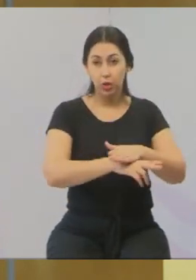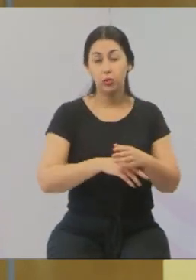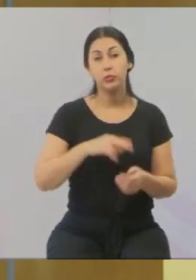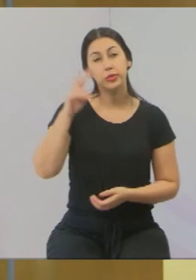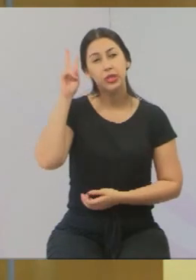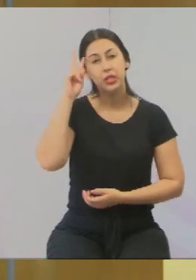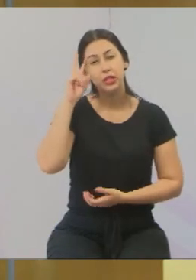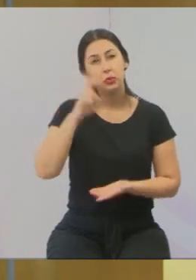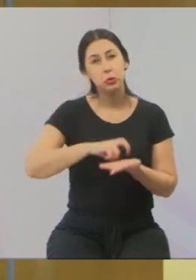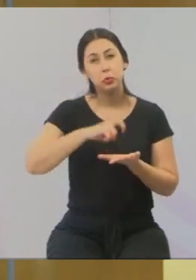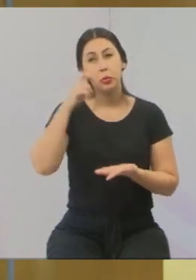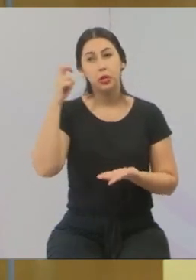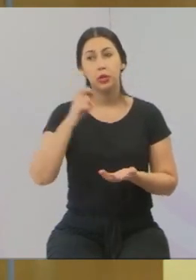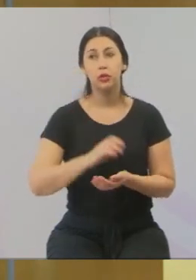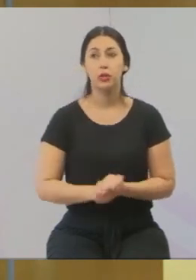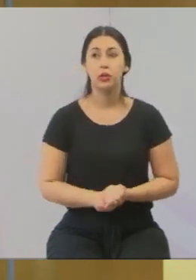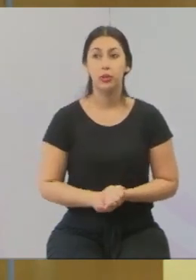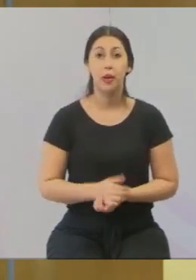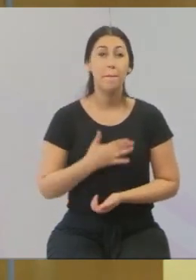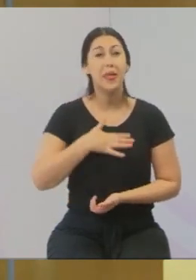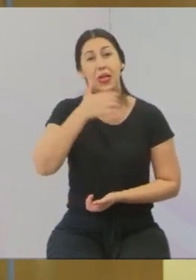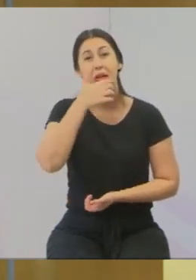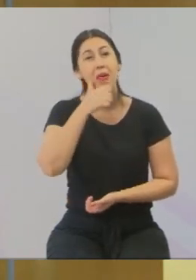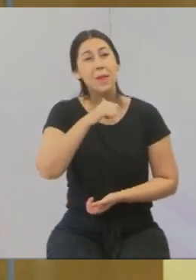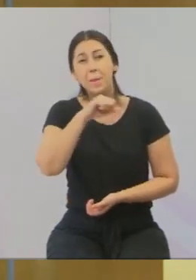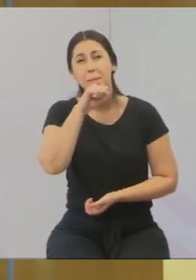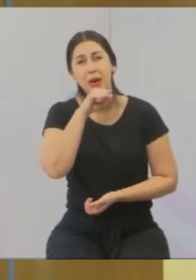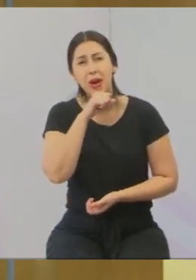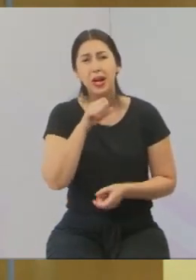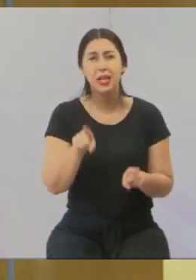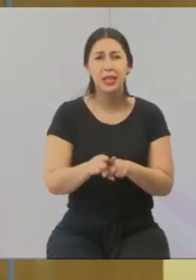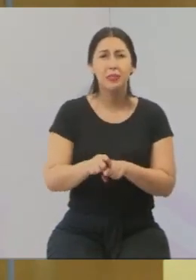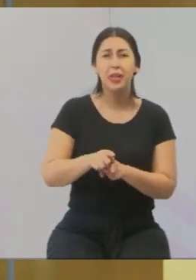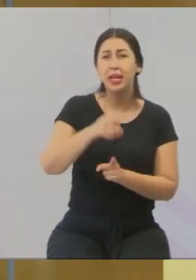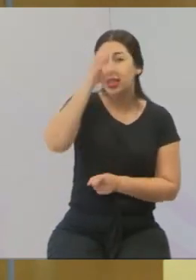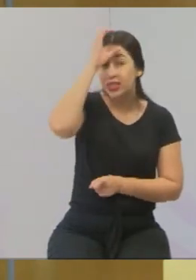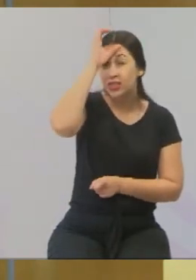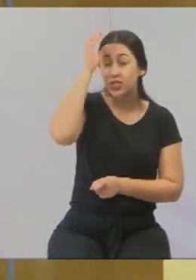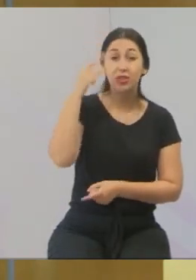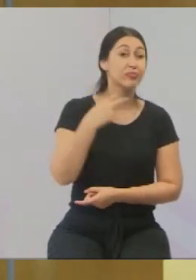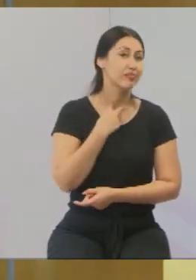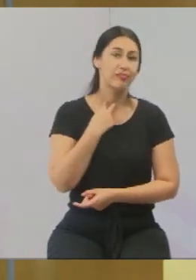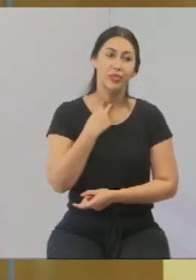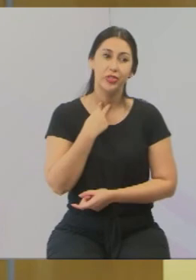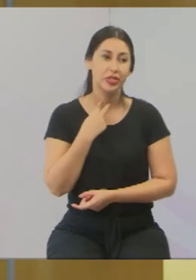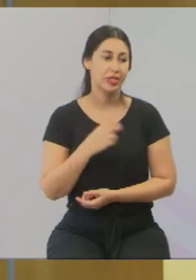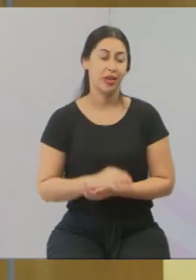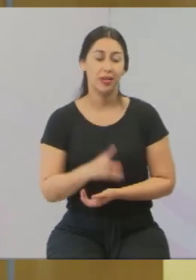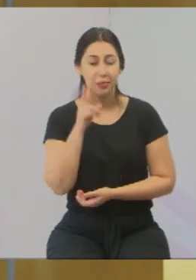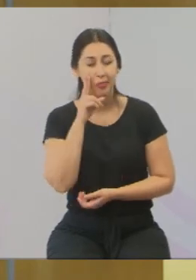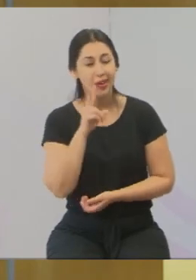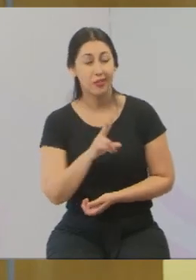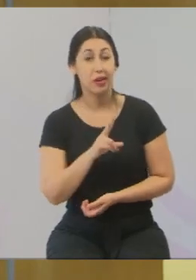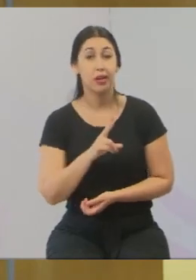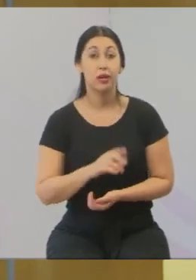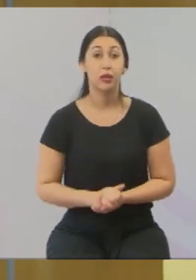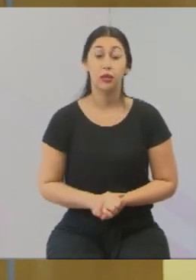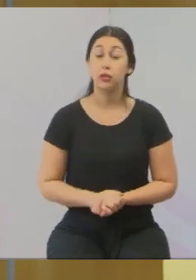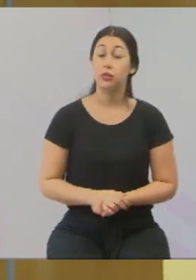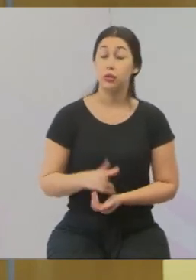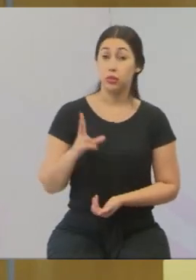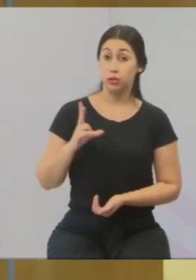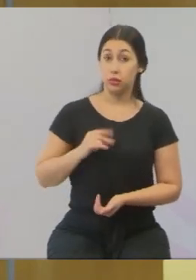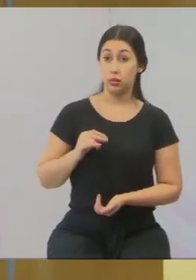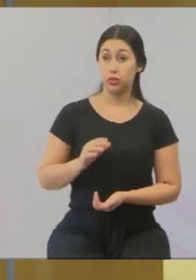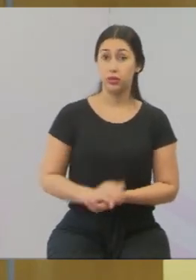manhã. Nem minha mãe, minhas tias, né, que já são de idade, não puderam despedir do irmão. Olha, gente, vocês não têm